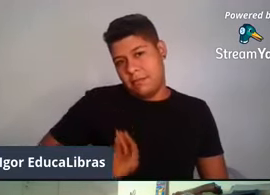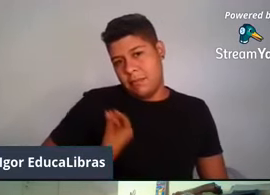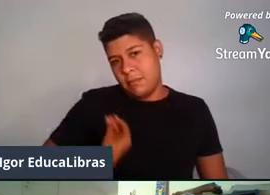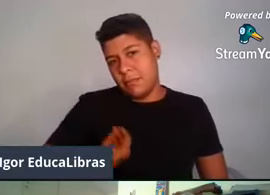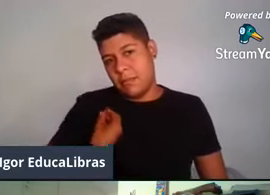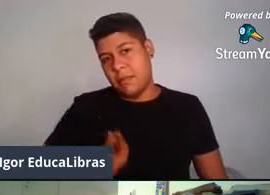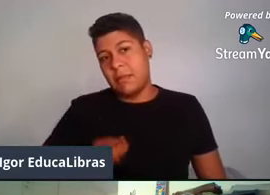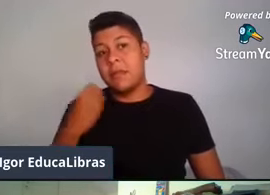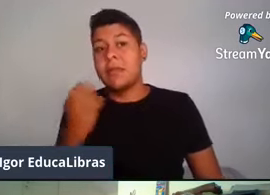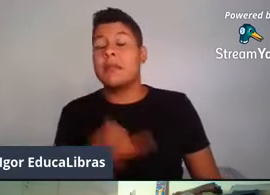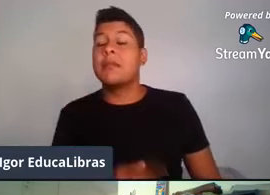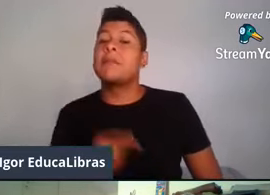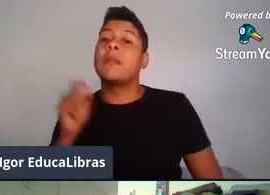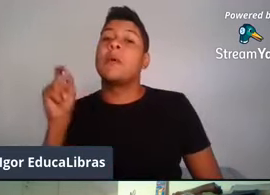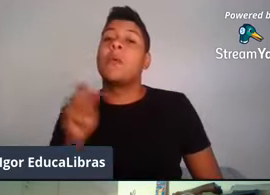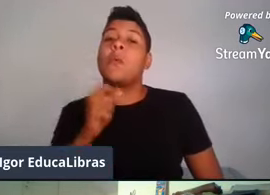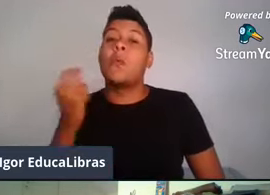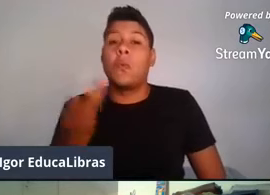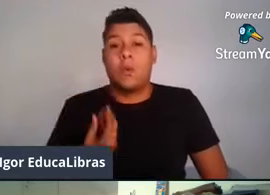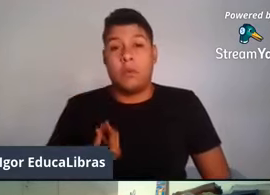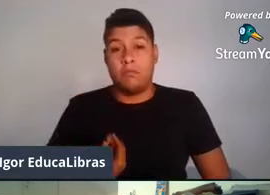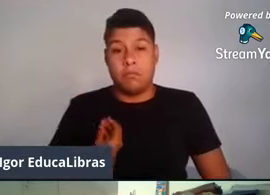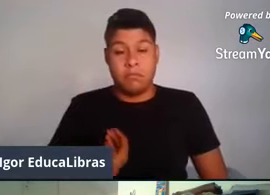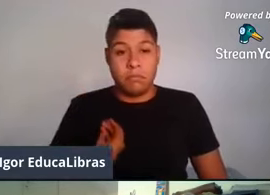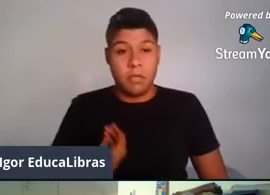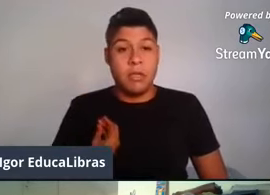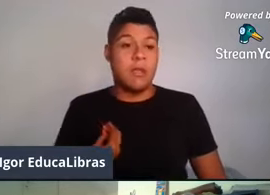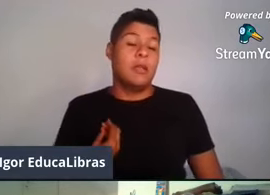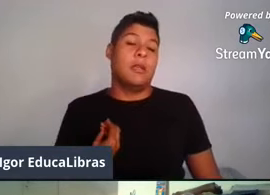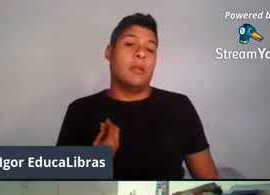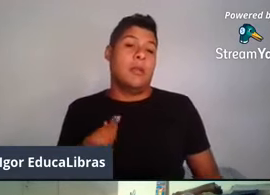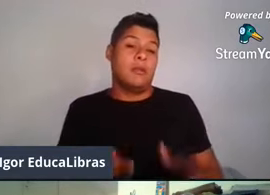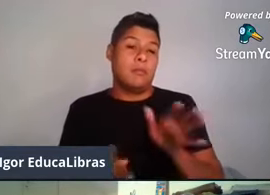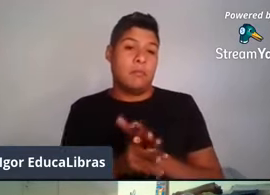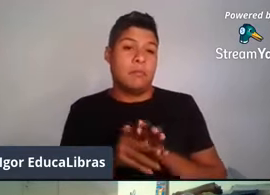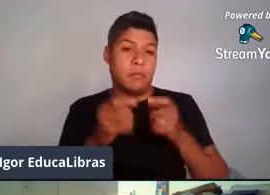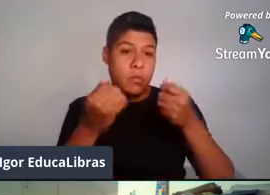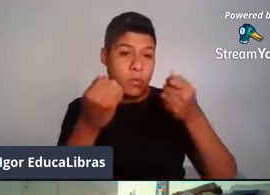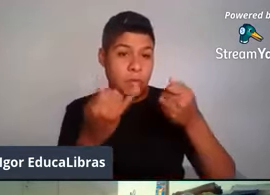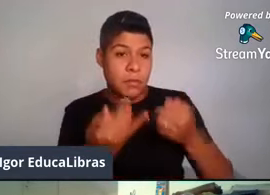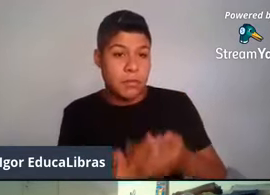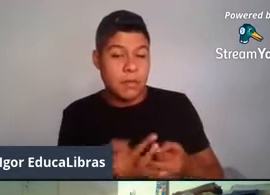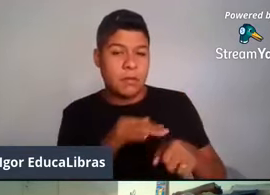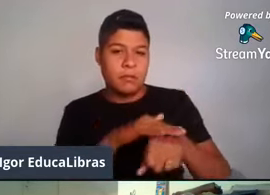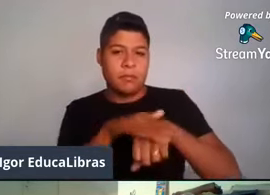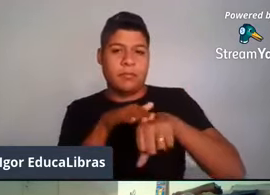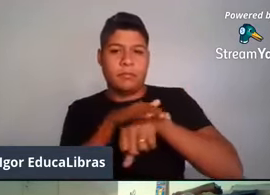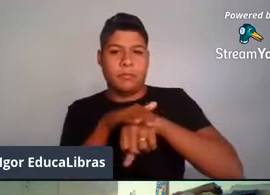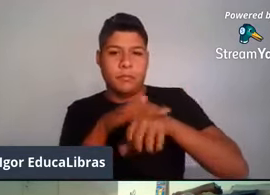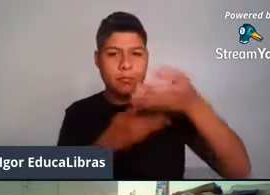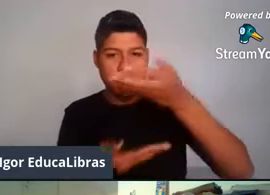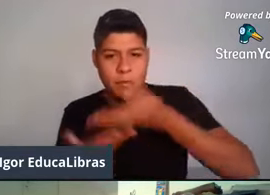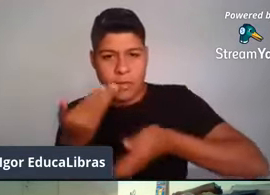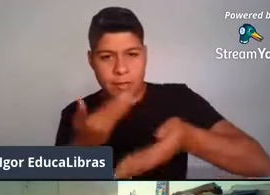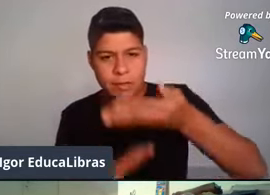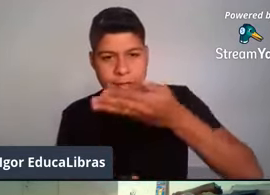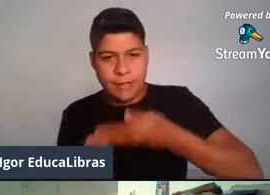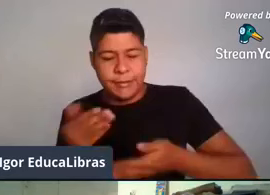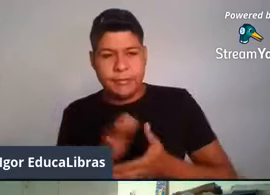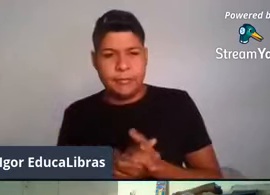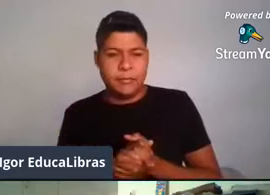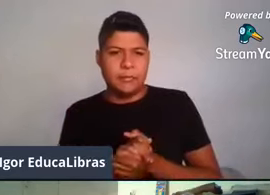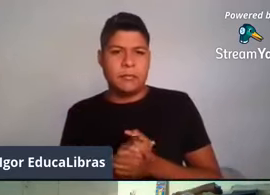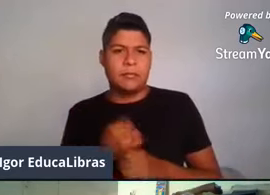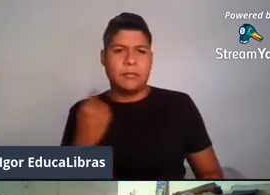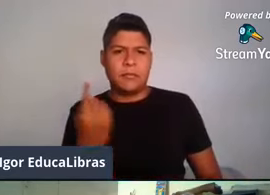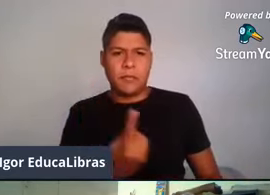pressupõe, atualmente, dentro do que a gente prega, a convivência, certo? Nós estamos